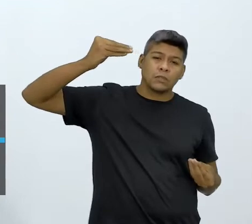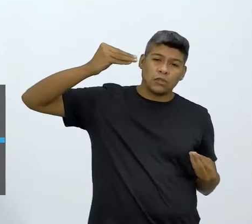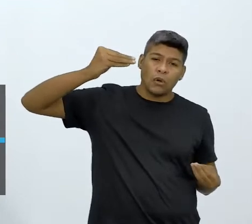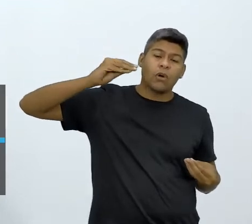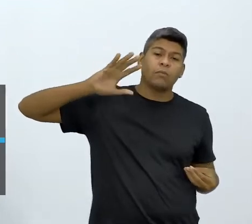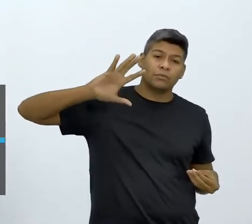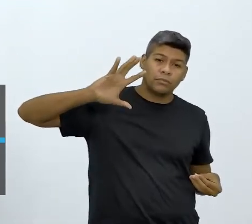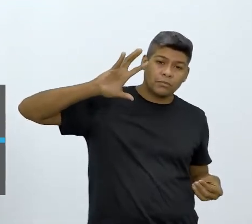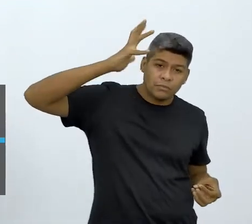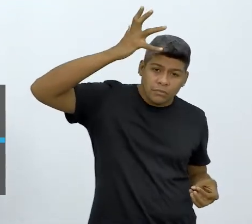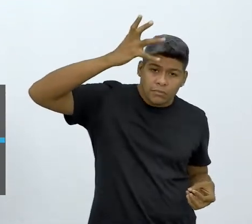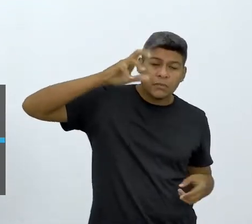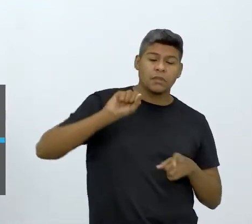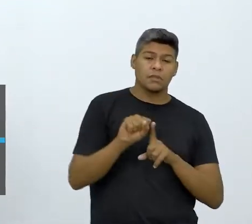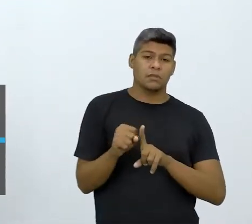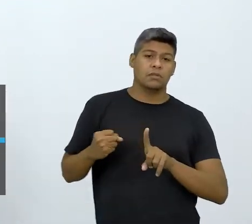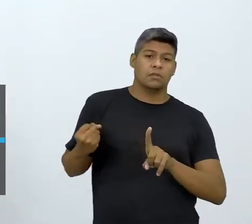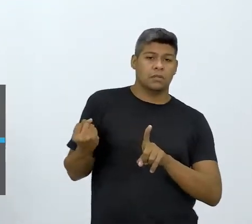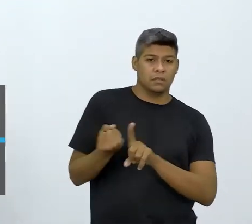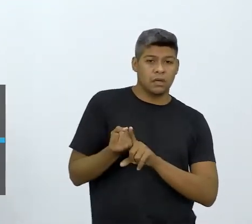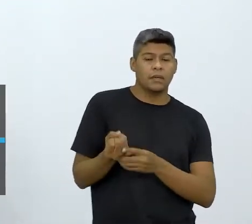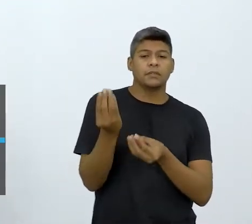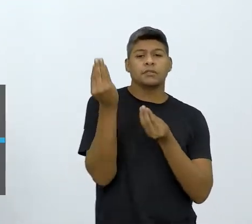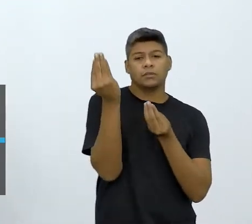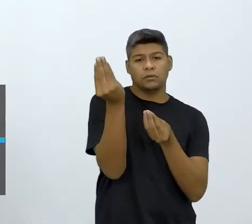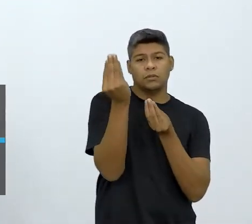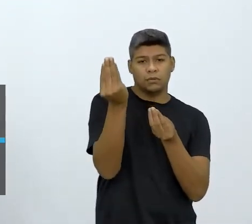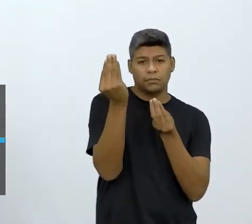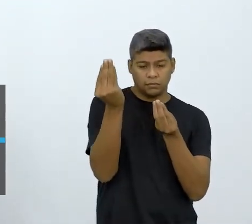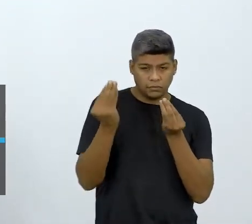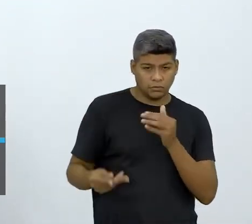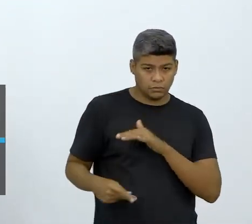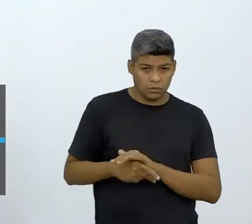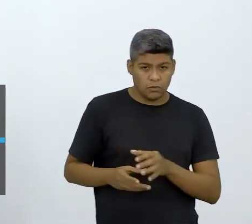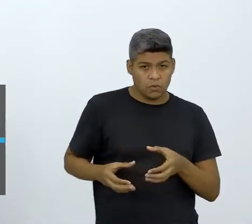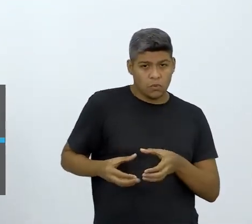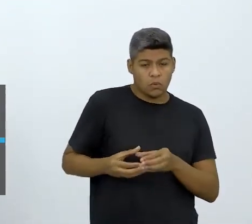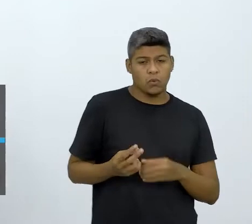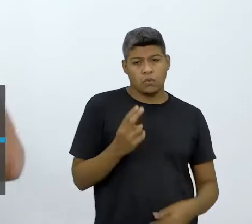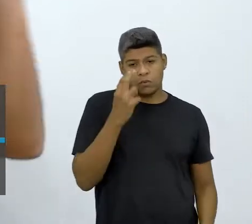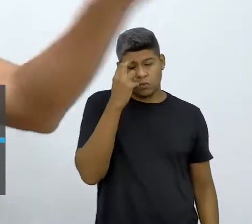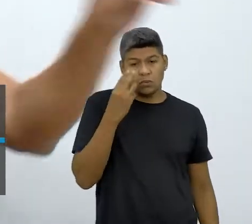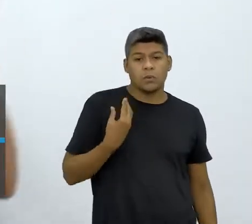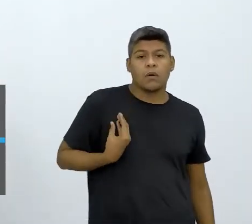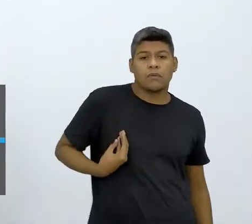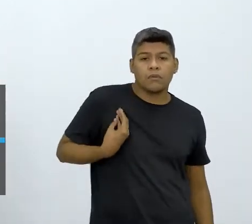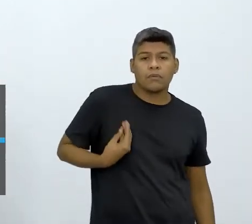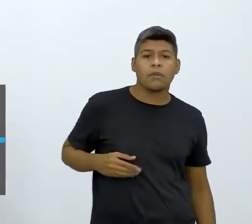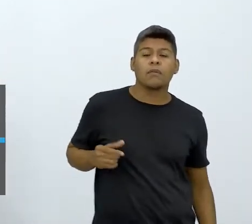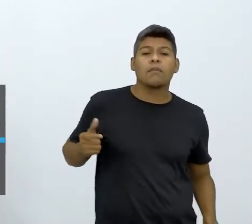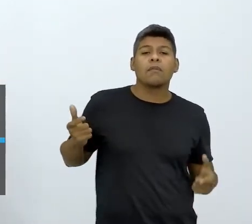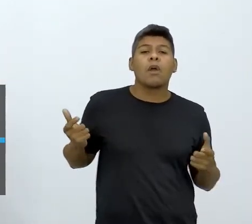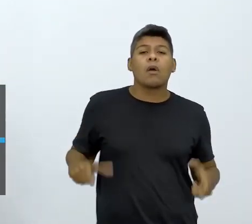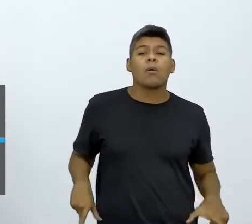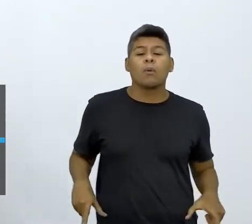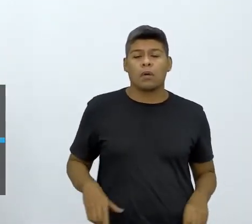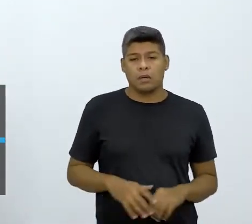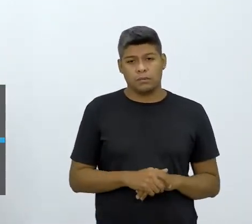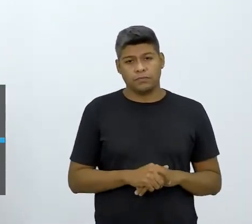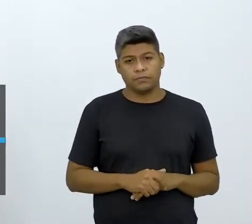será aquela sociedade, a identidade daquele grupo cultural que vive em um determinado lugar.